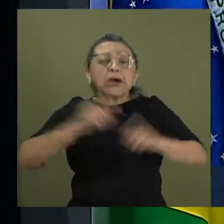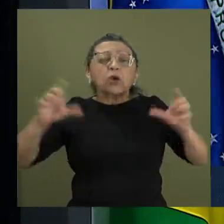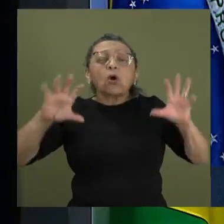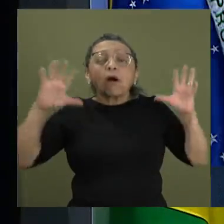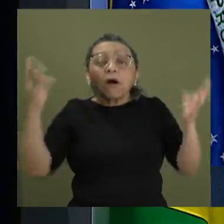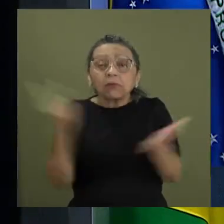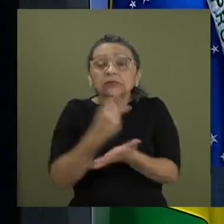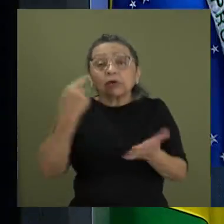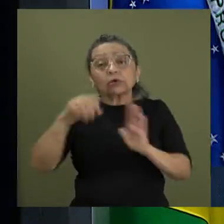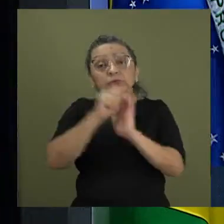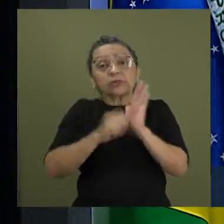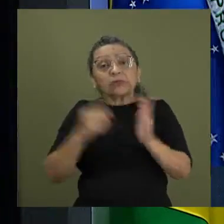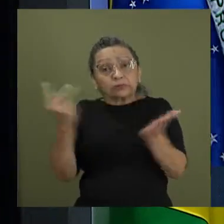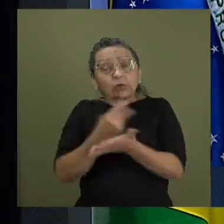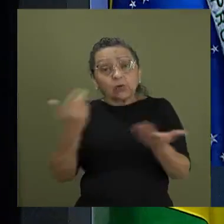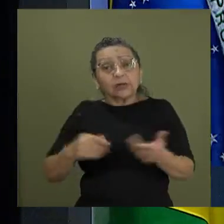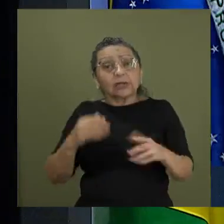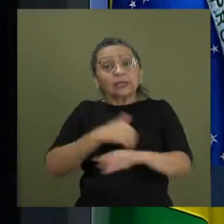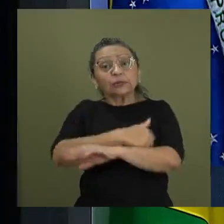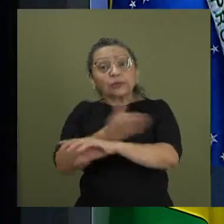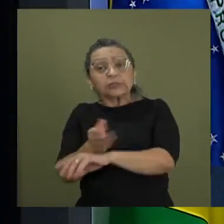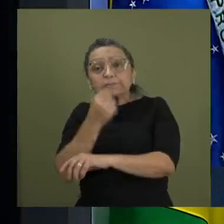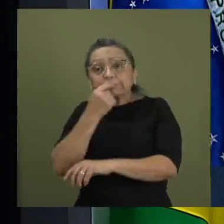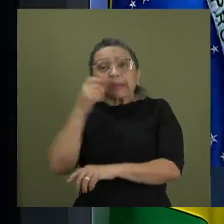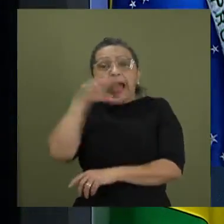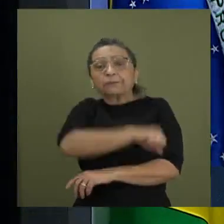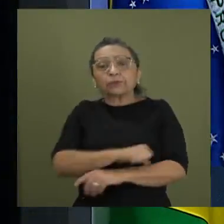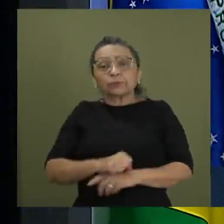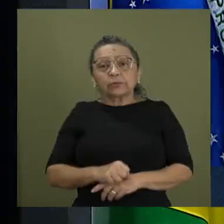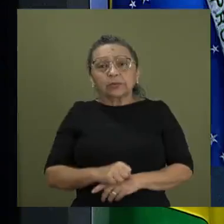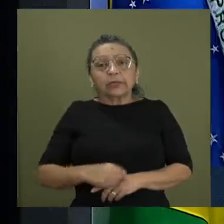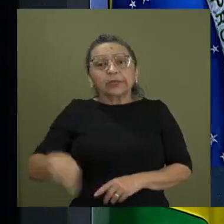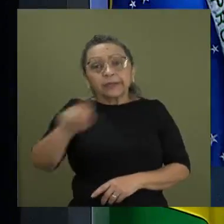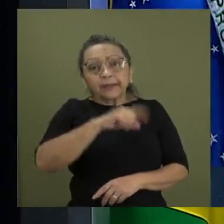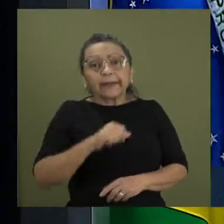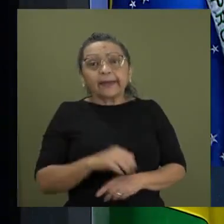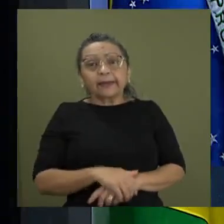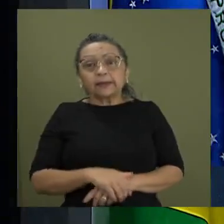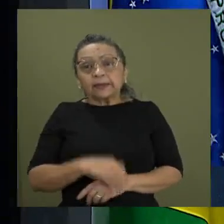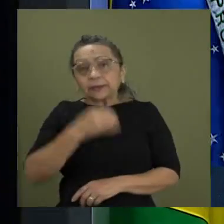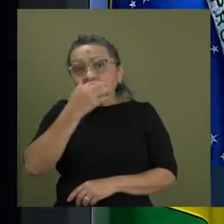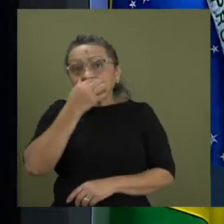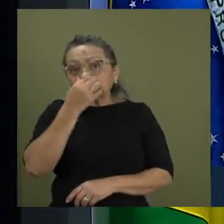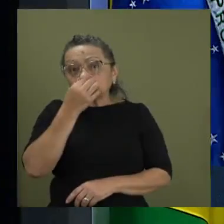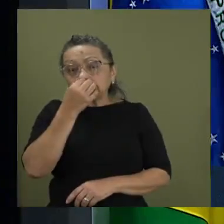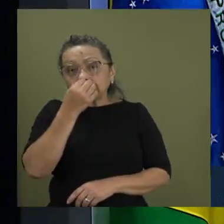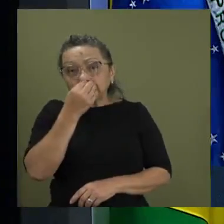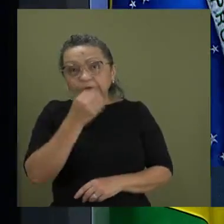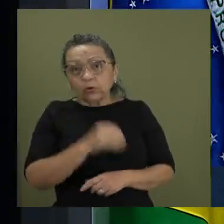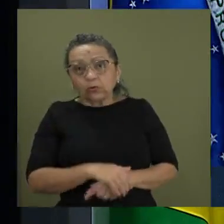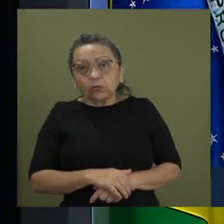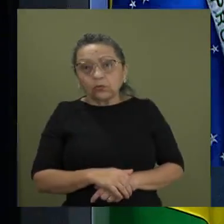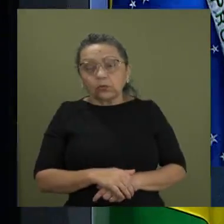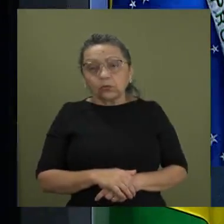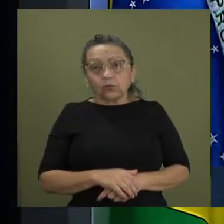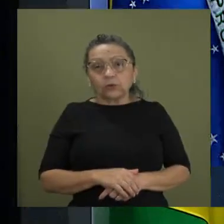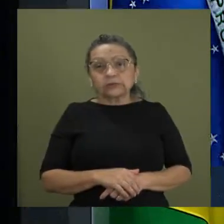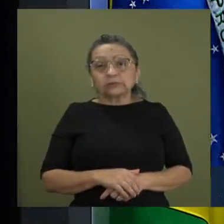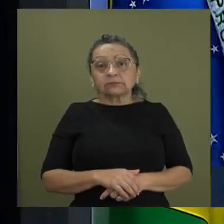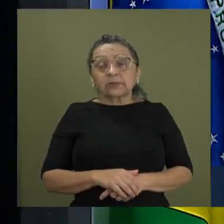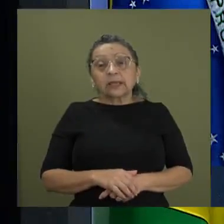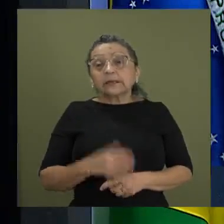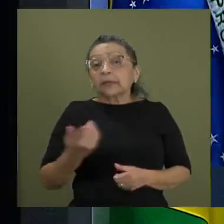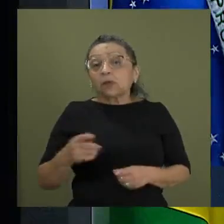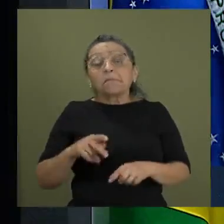Está acontecendo agora, durante poucos minutos. México, Estados Unidos, vai ser possível ver o eclipse